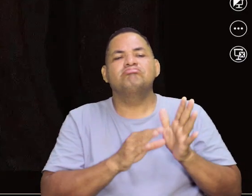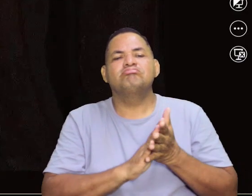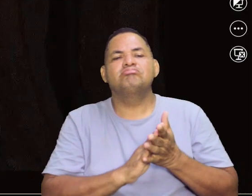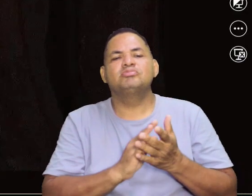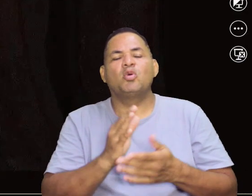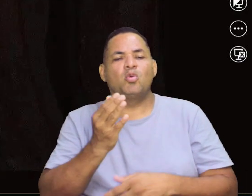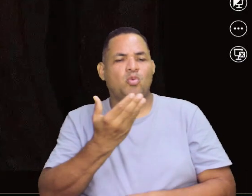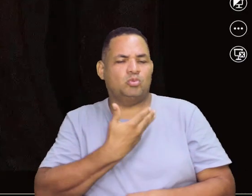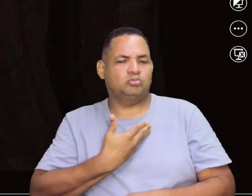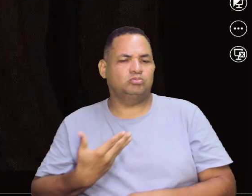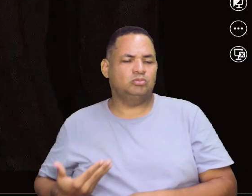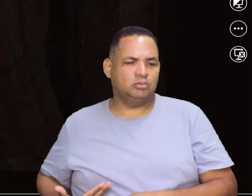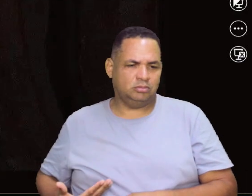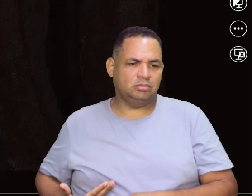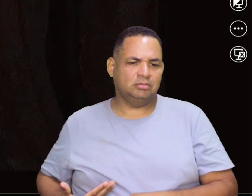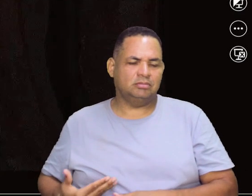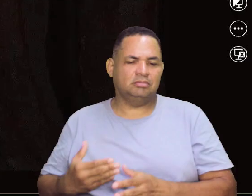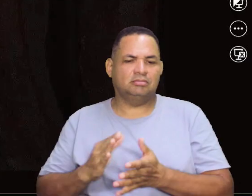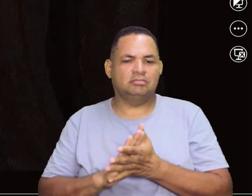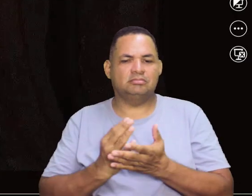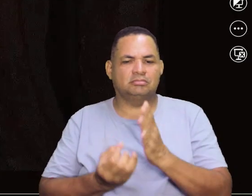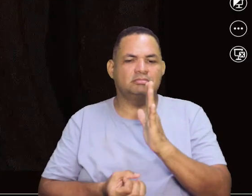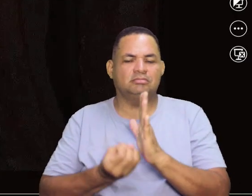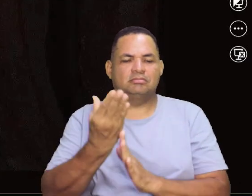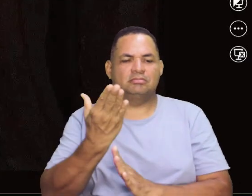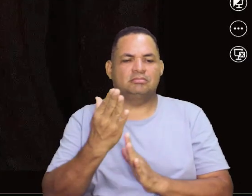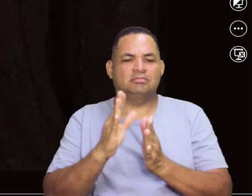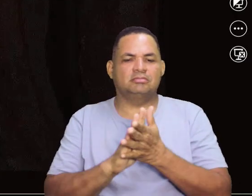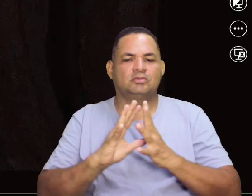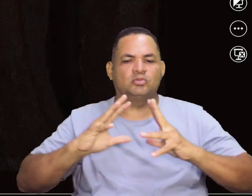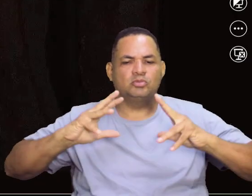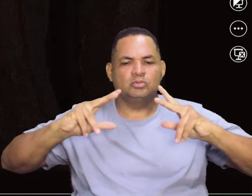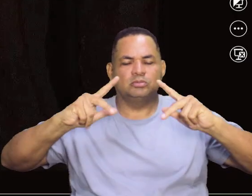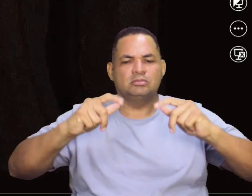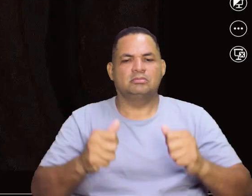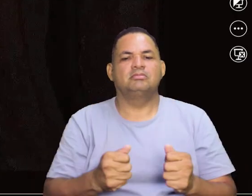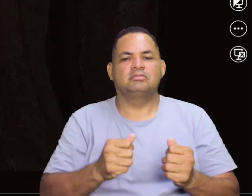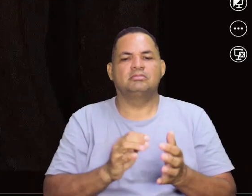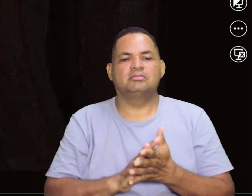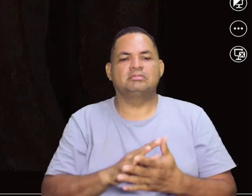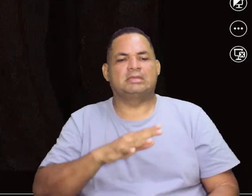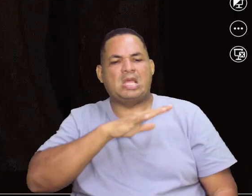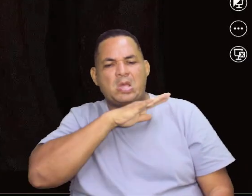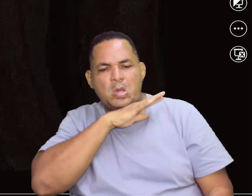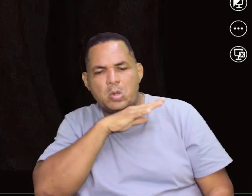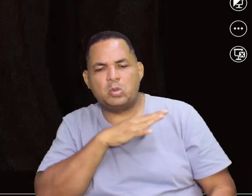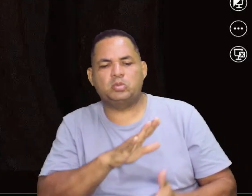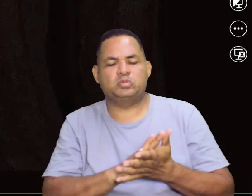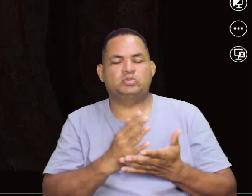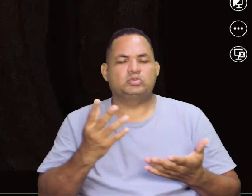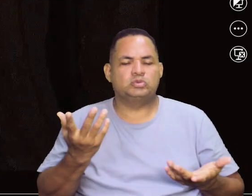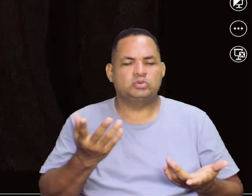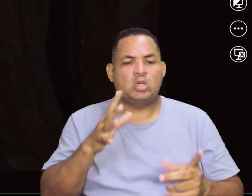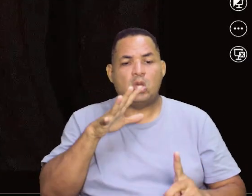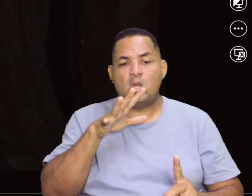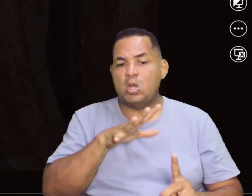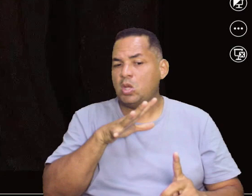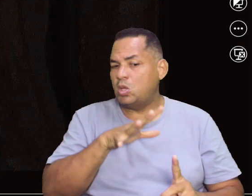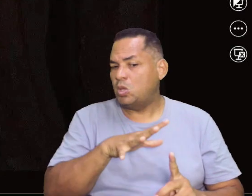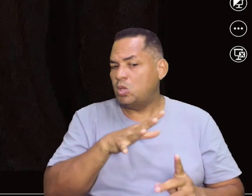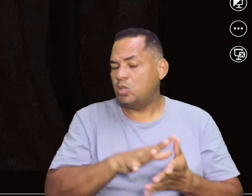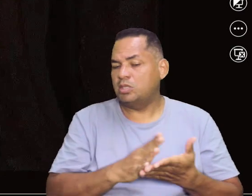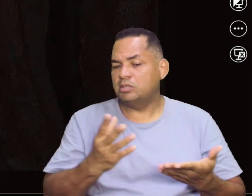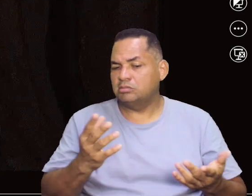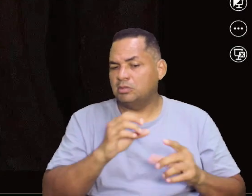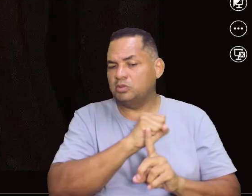Estado é a origem de tudo que é ruim que acontece na sociedade. Então,